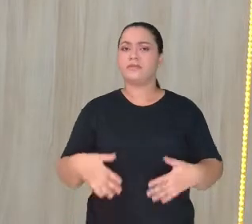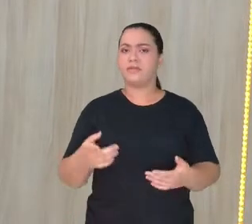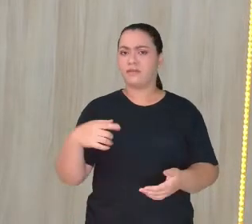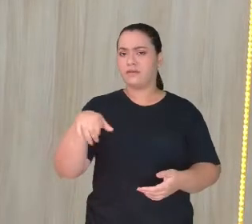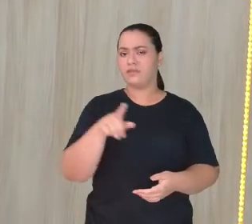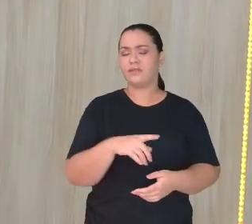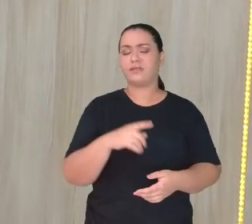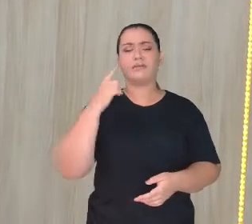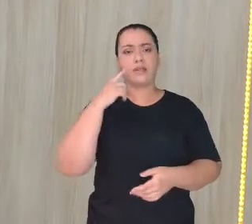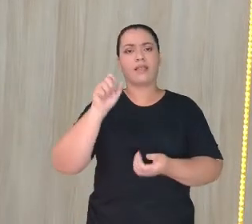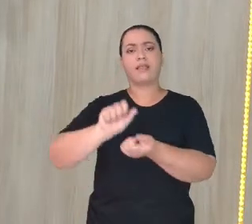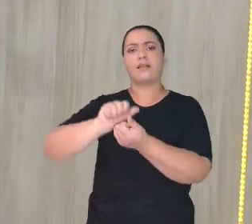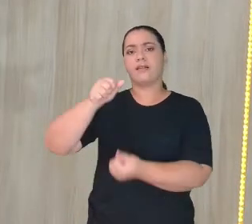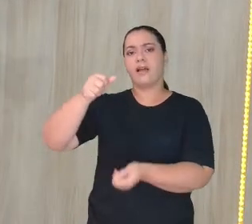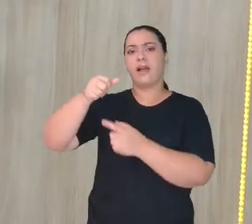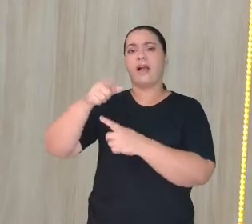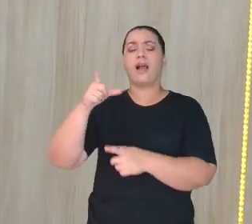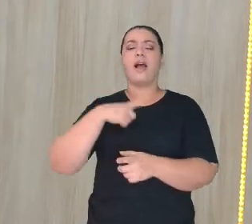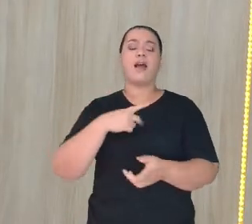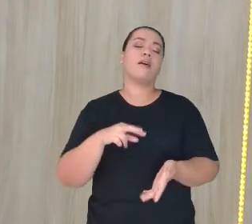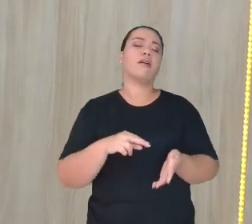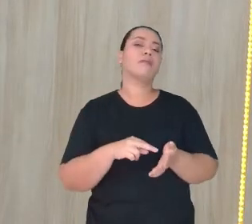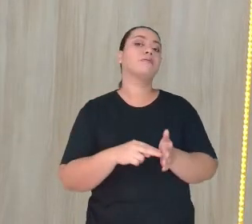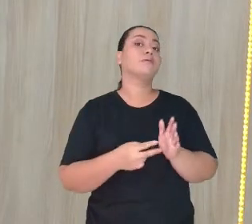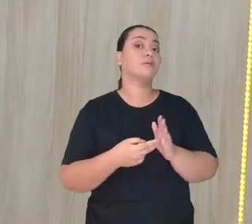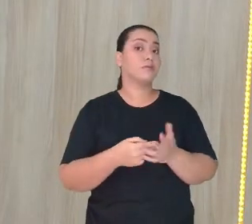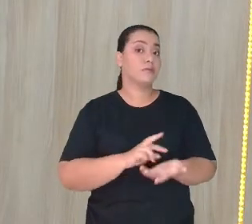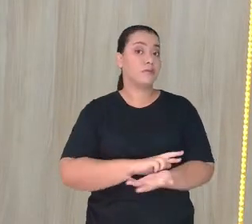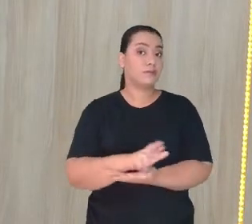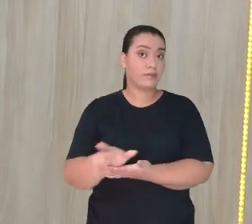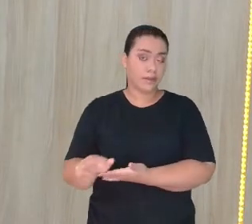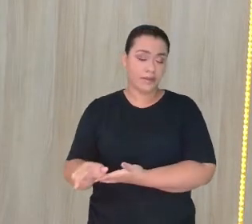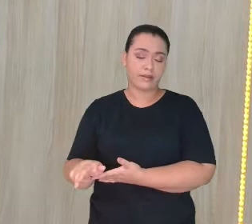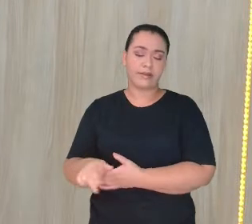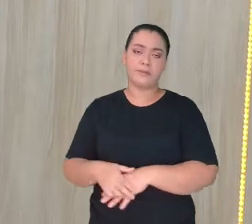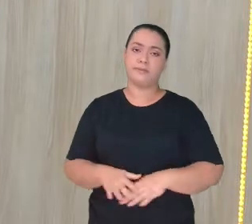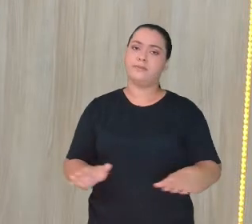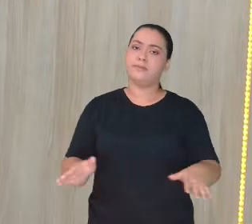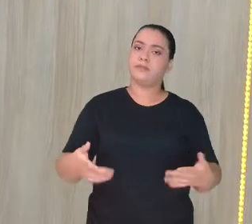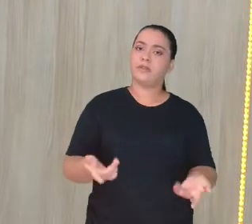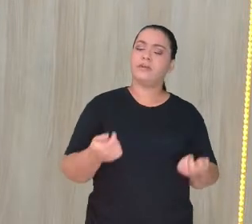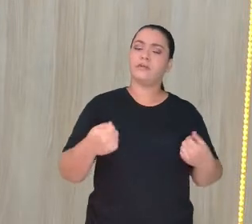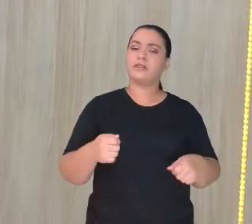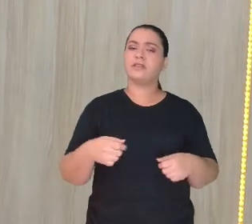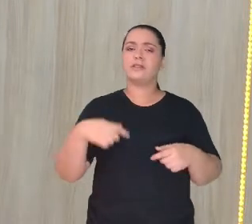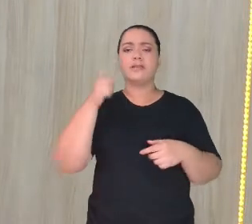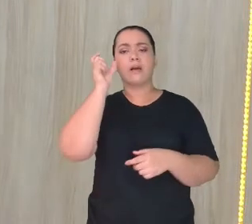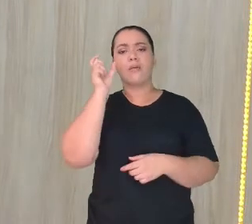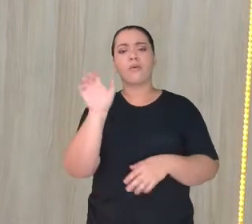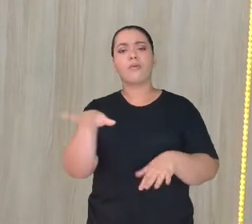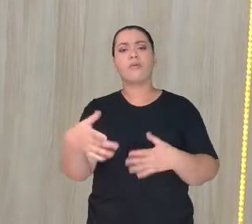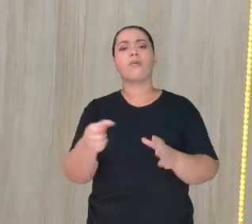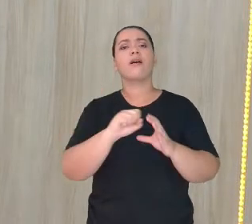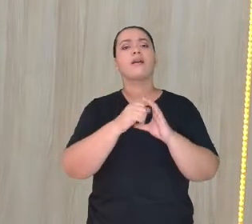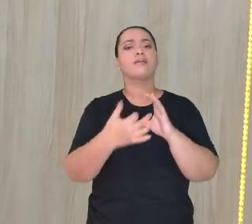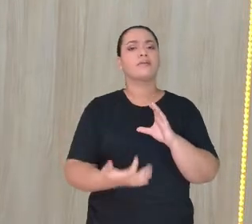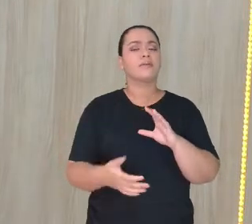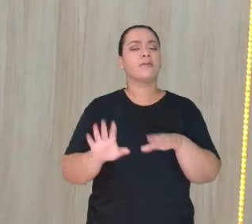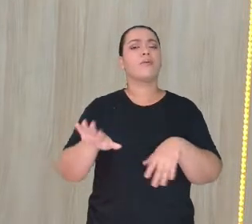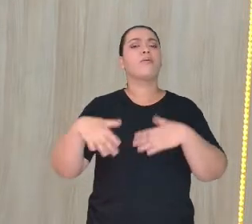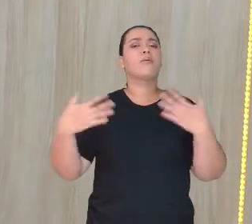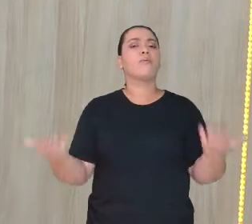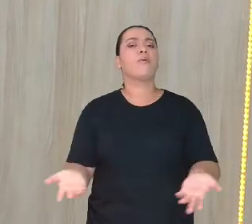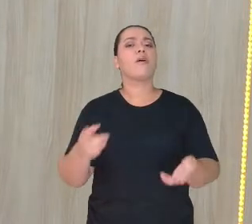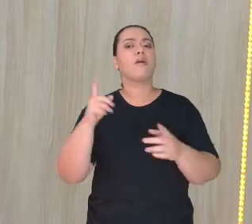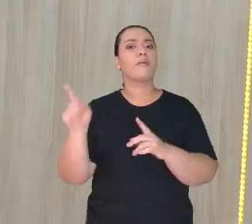que os cartazes têm funções diversas. E porque tem funções diversas, a gente precisa observar qual é a característica, qual é o